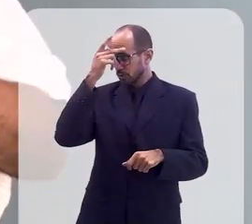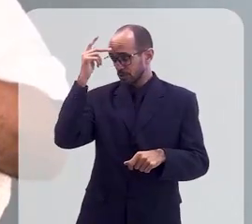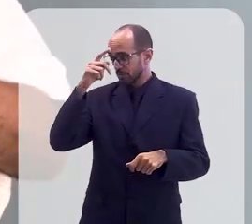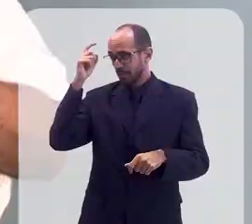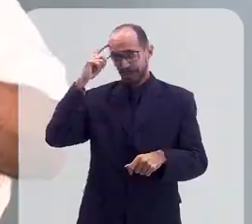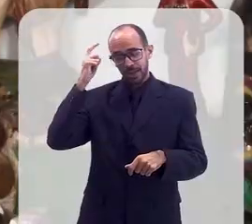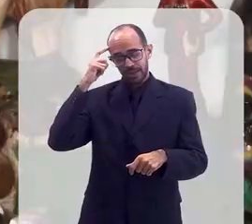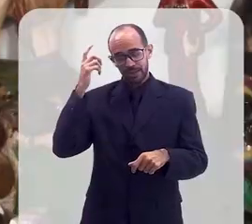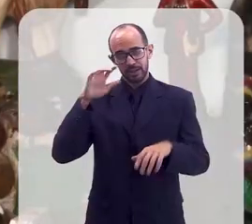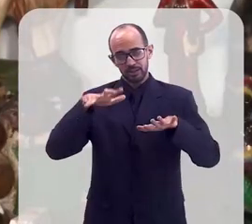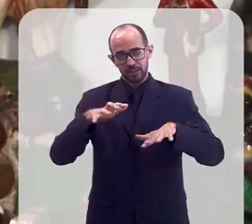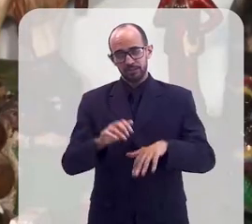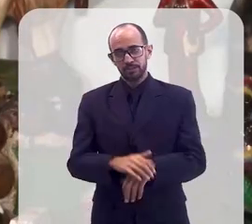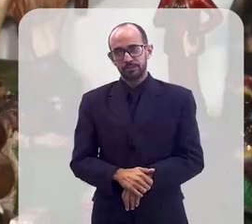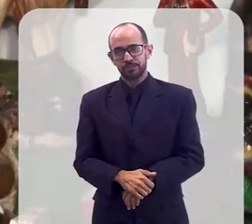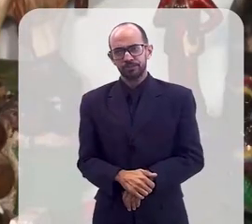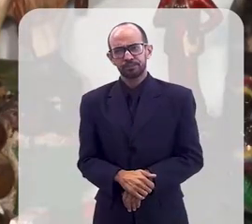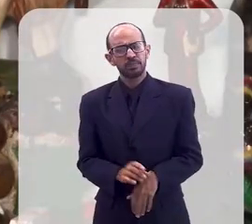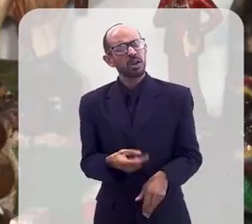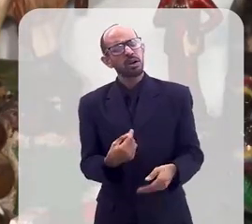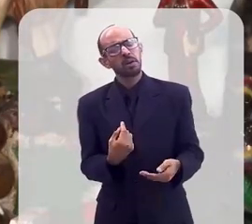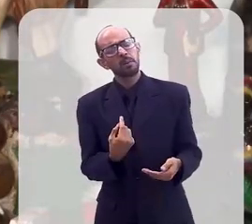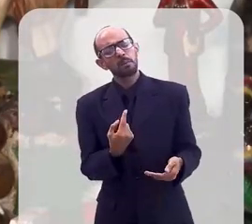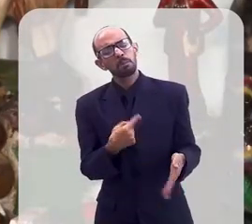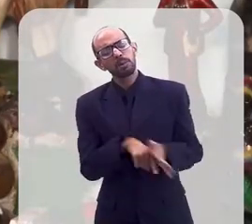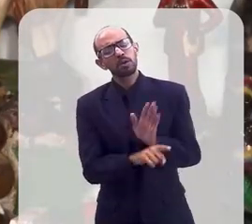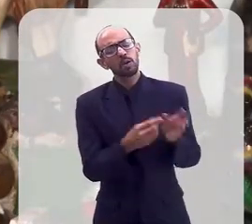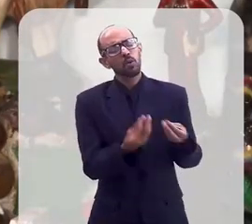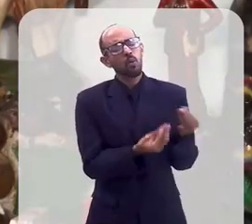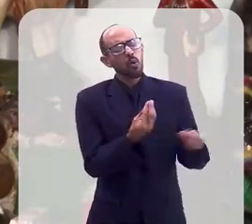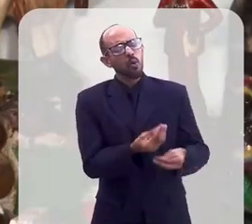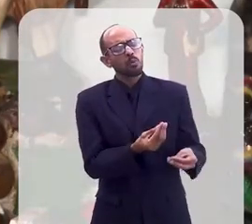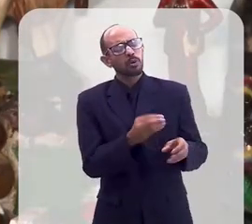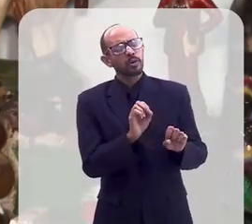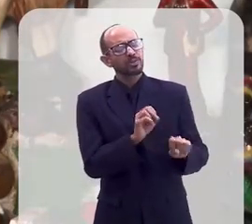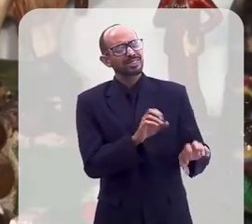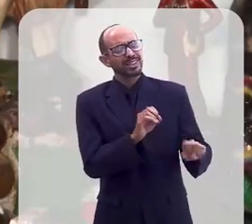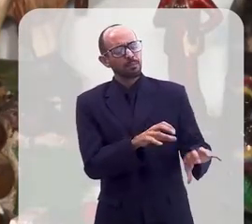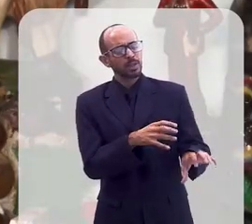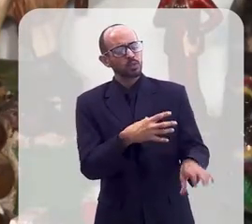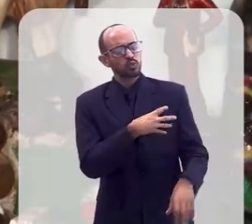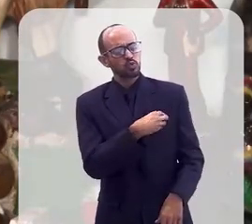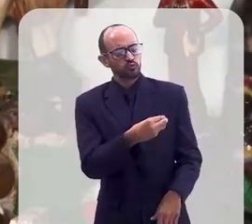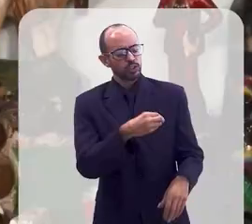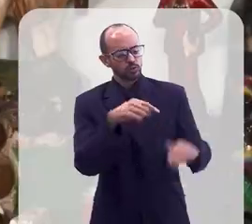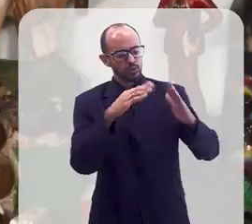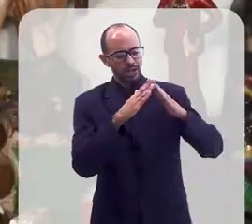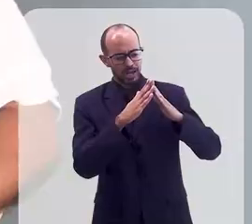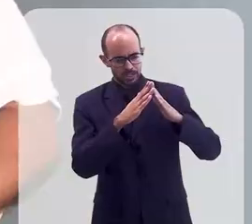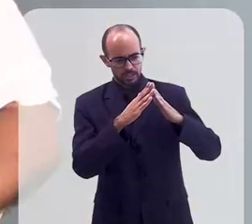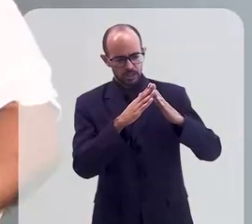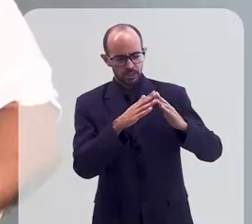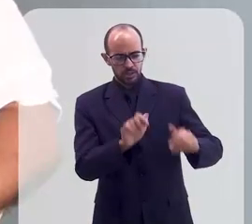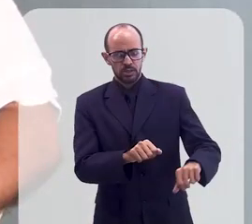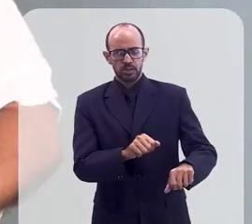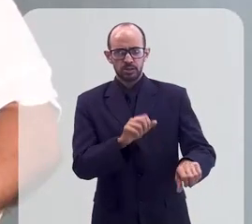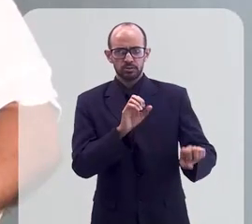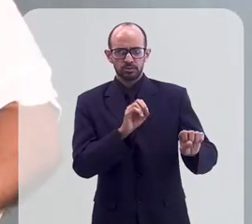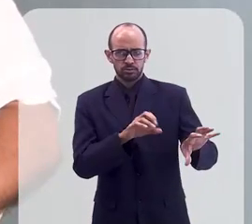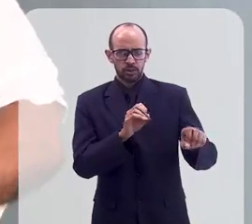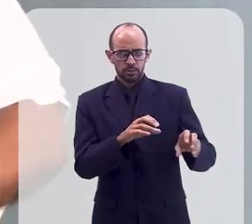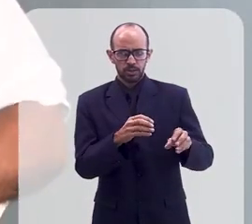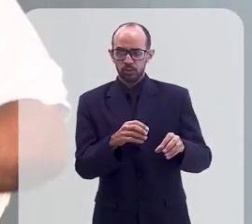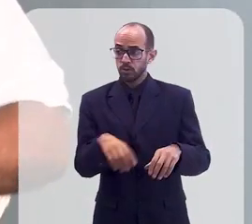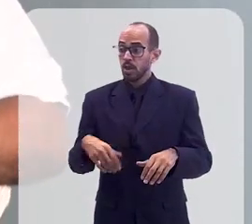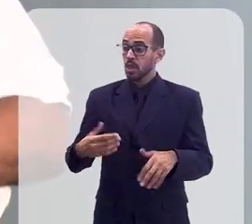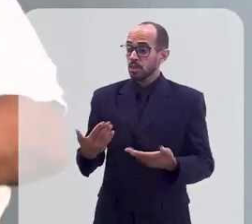acham. Né? Como é a disciplina dos filhos da casa? É rígida? Disciplina